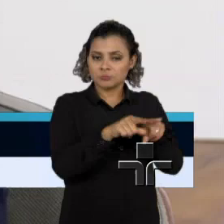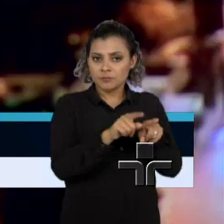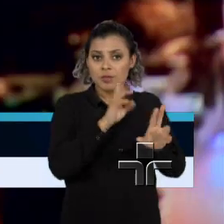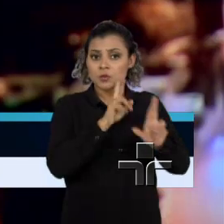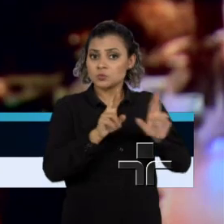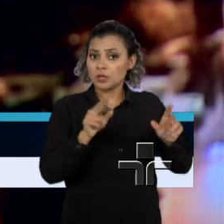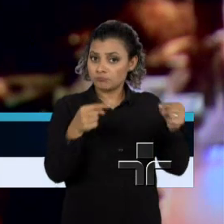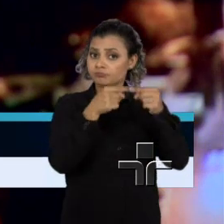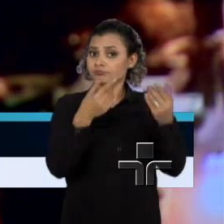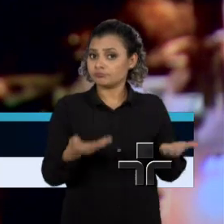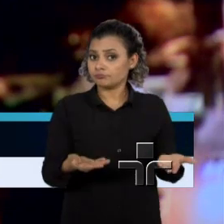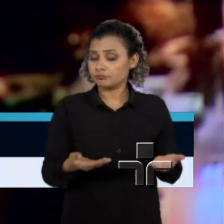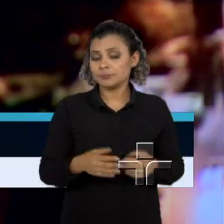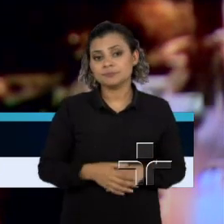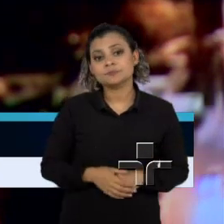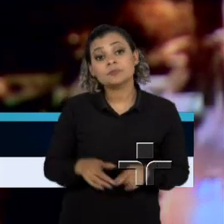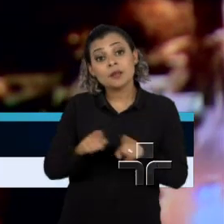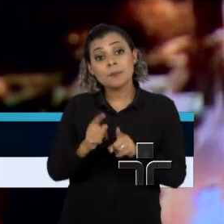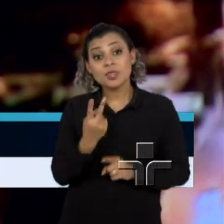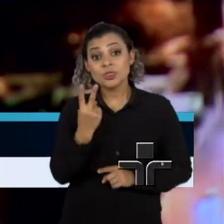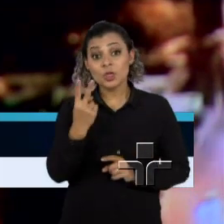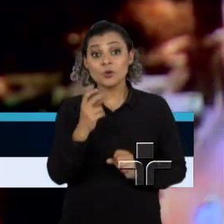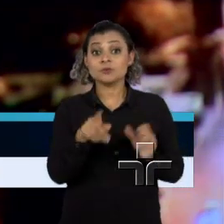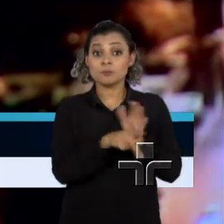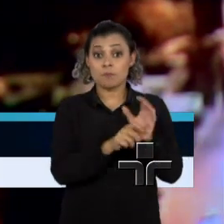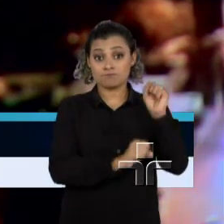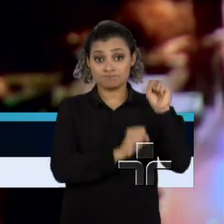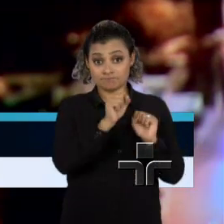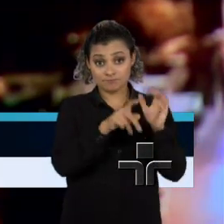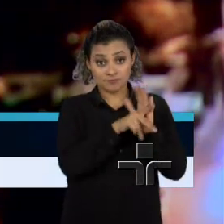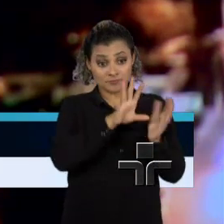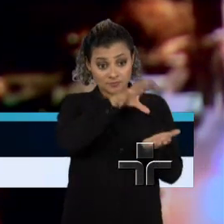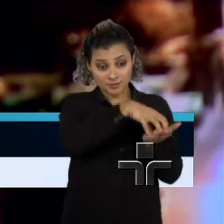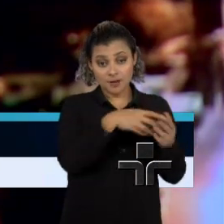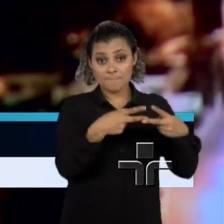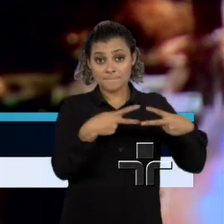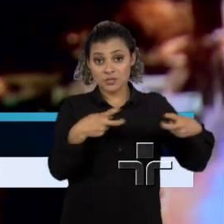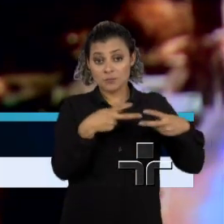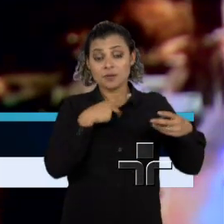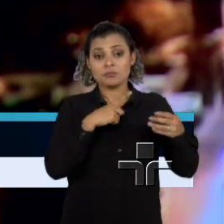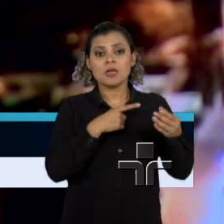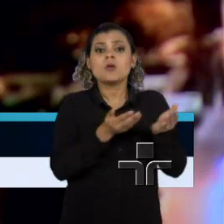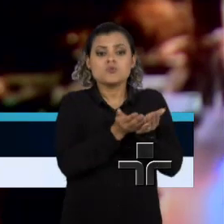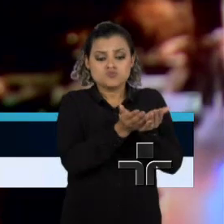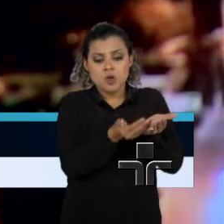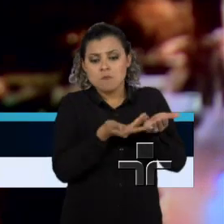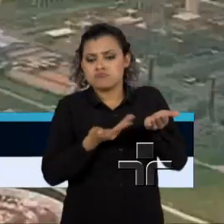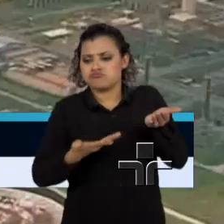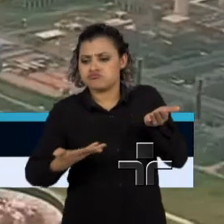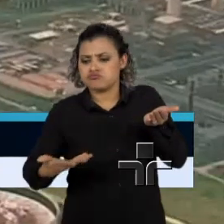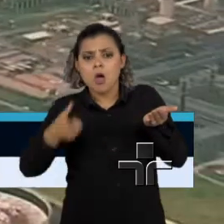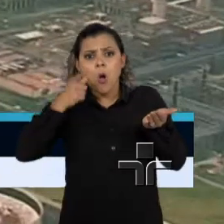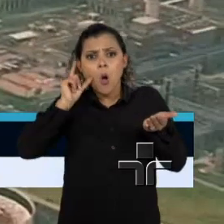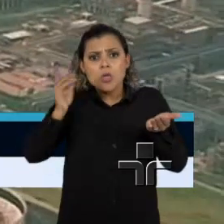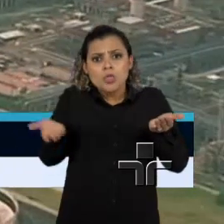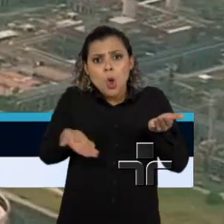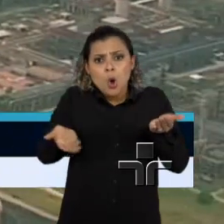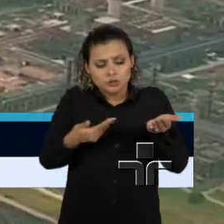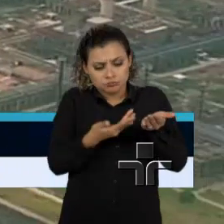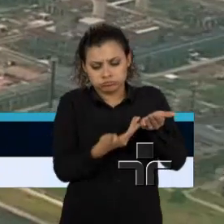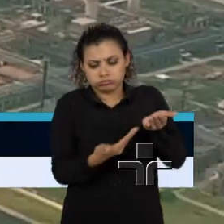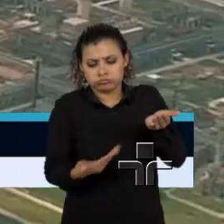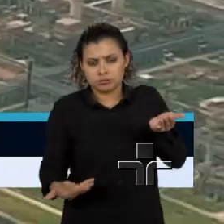enfim. 2 empreendimentos da Petrobras registraram vazamentos de óleo entre ontem e hoje.